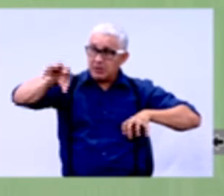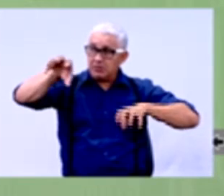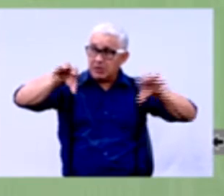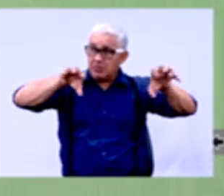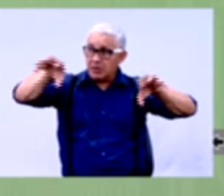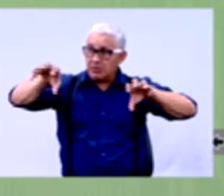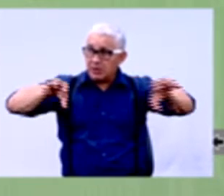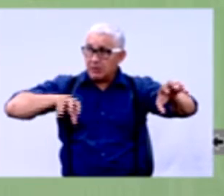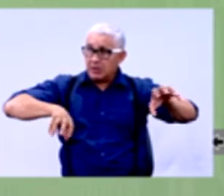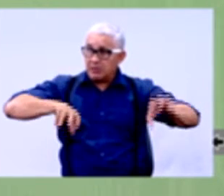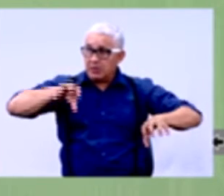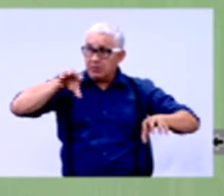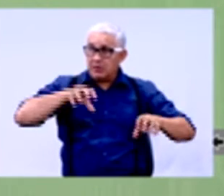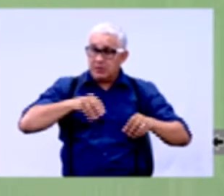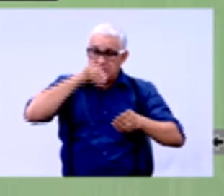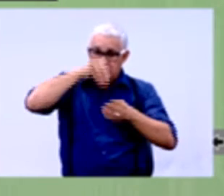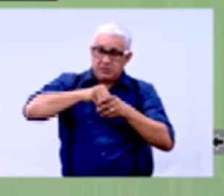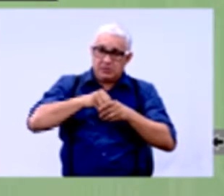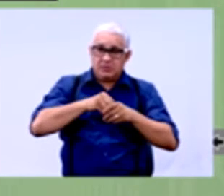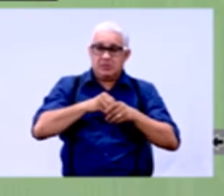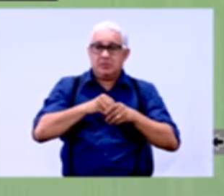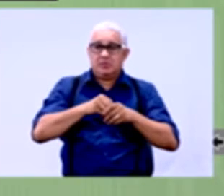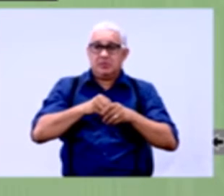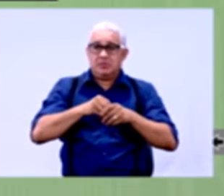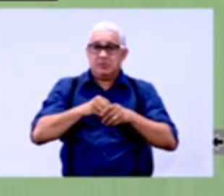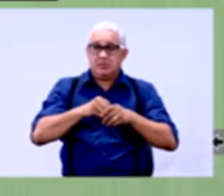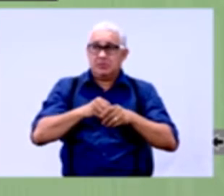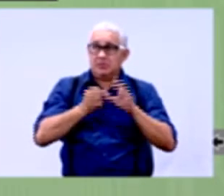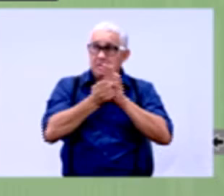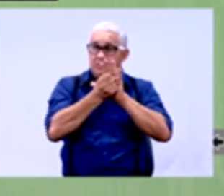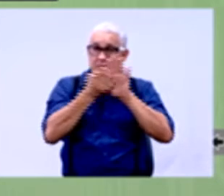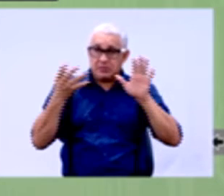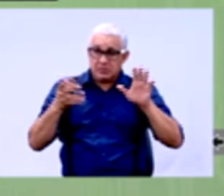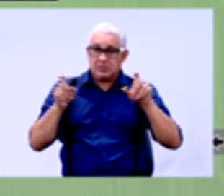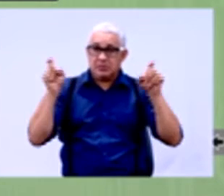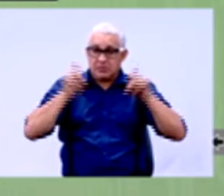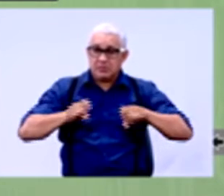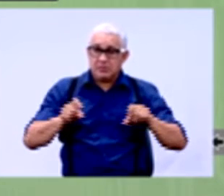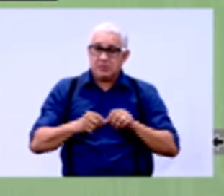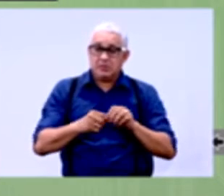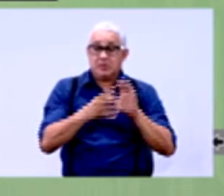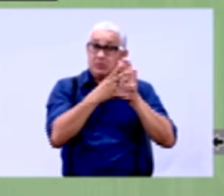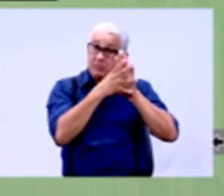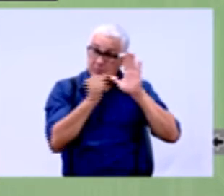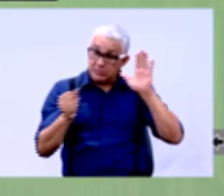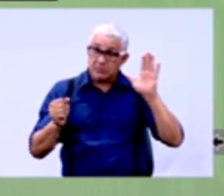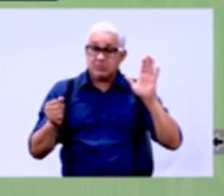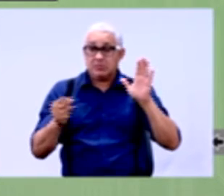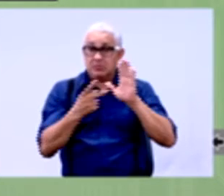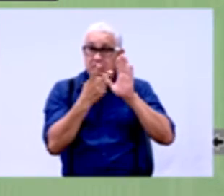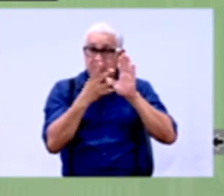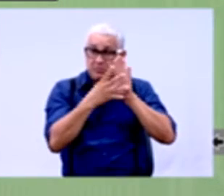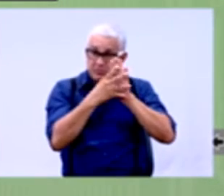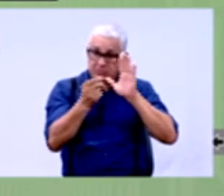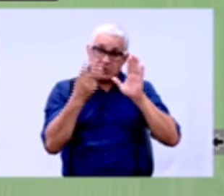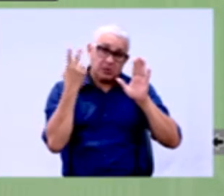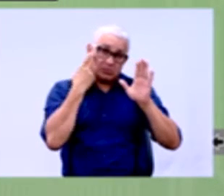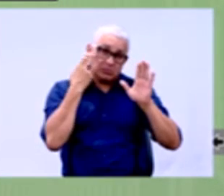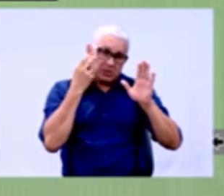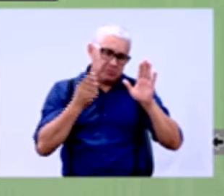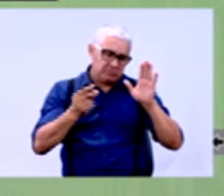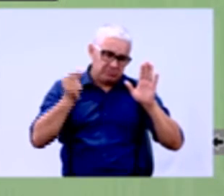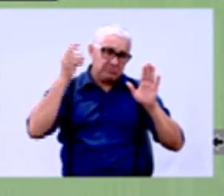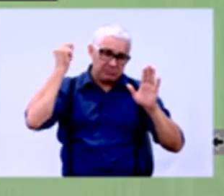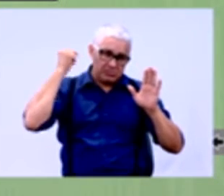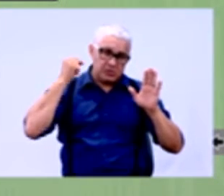essas camadas no nosso servidor de aplicação. Esse é o modelo tradicional, mais antigo, em que